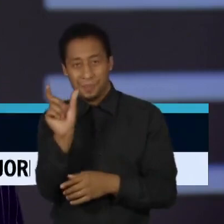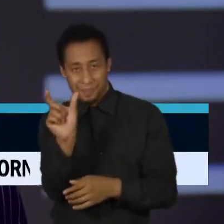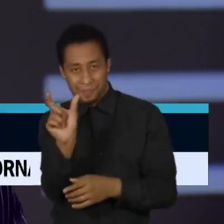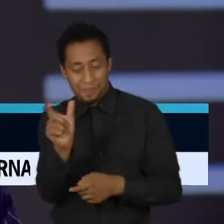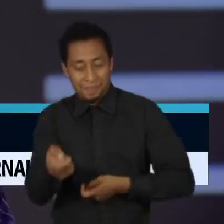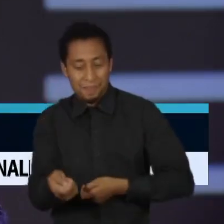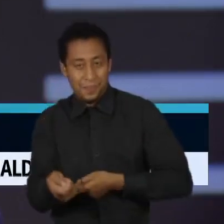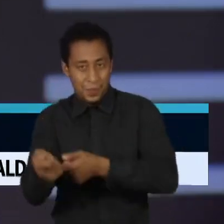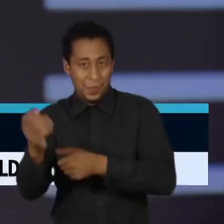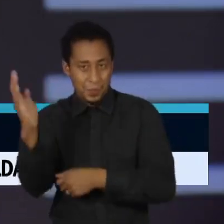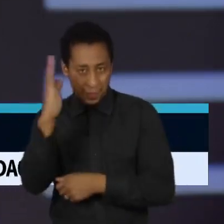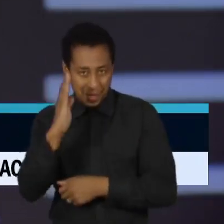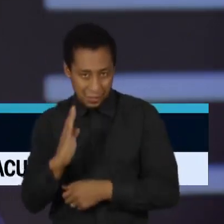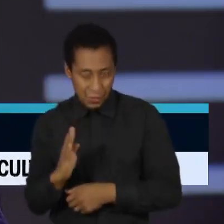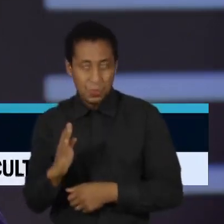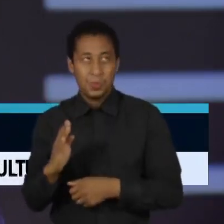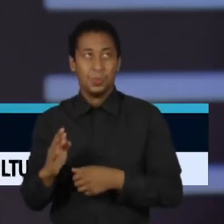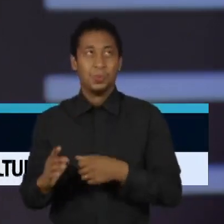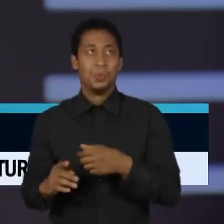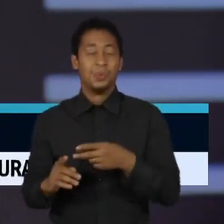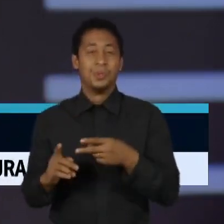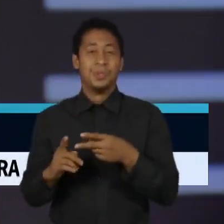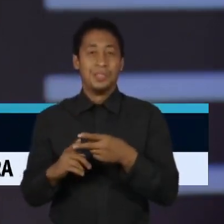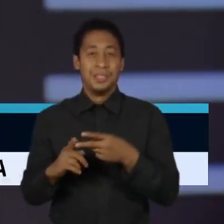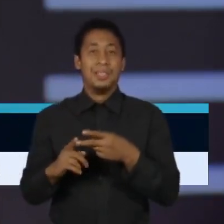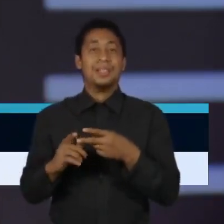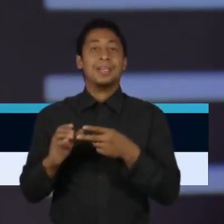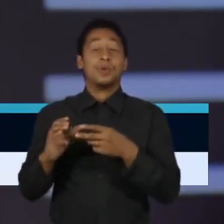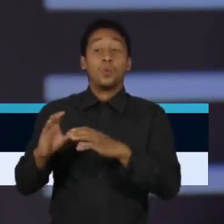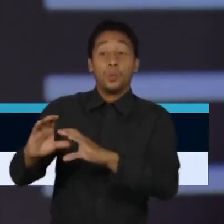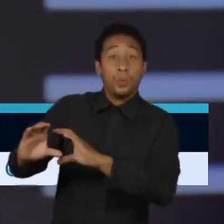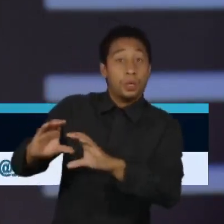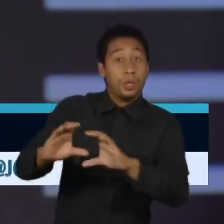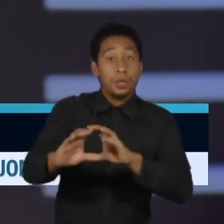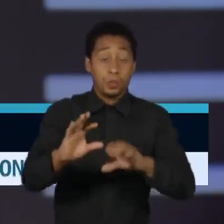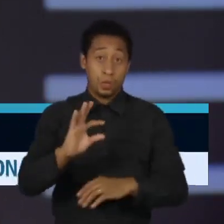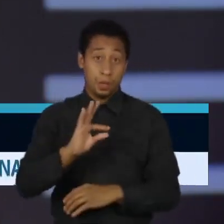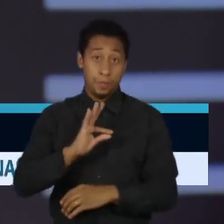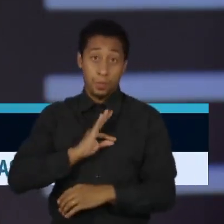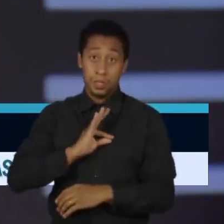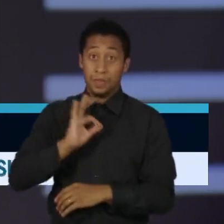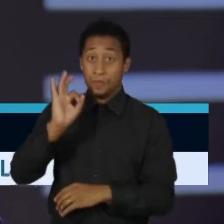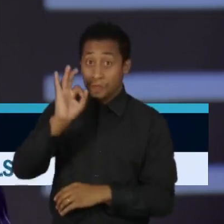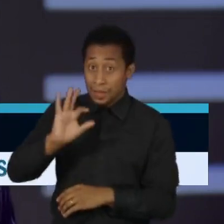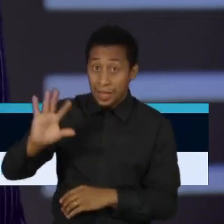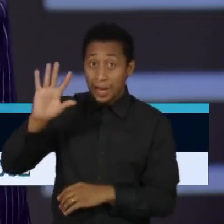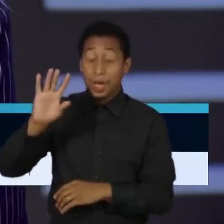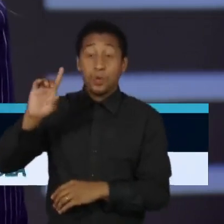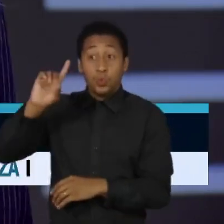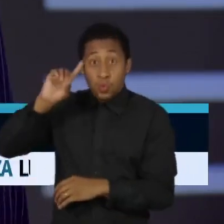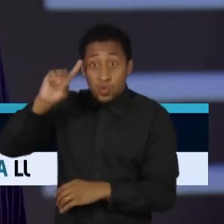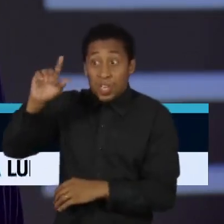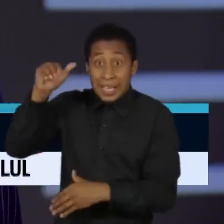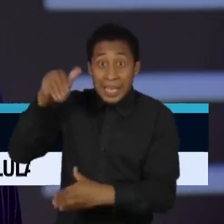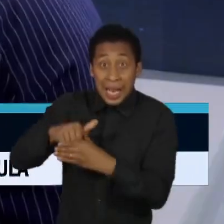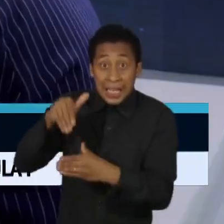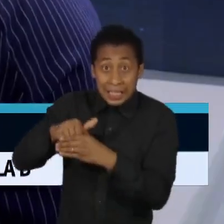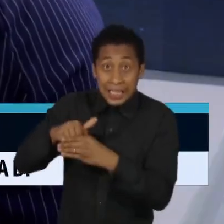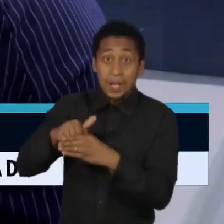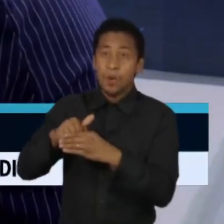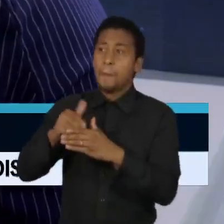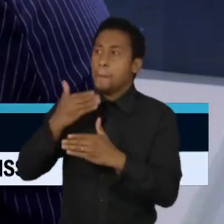naquele momento, seja a comunicação com a Polícia Federal e especificamente no dia das eleições. Então, há muito a